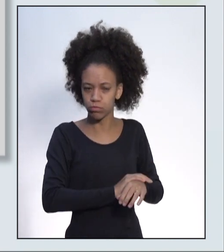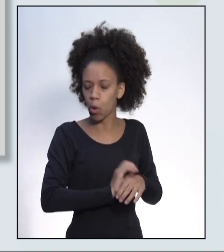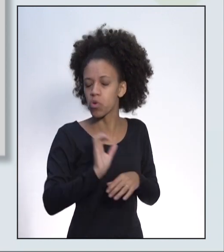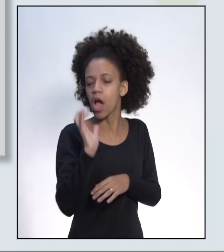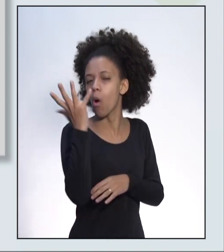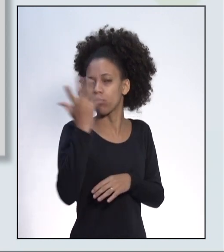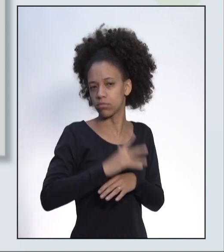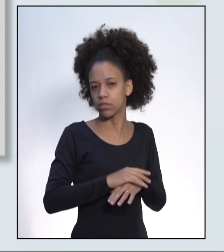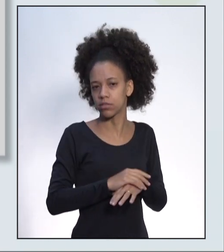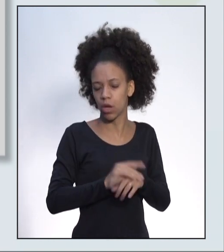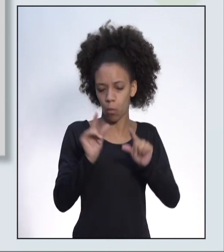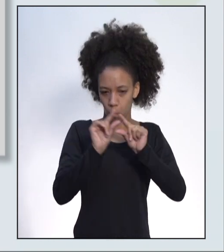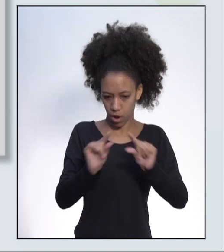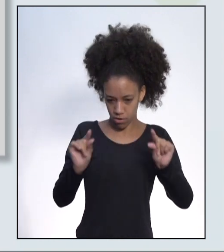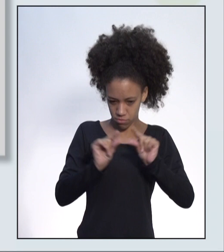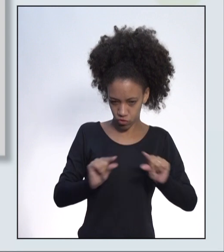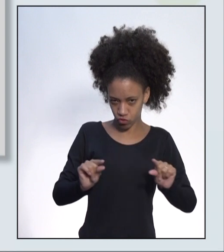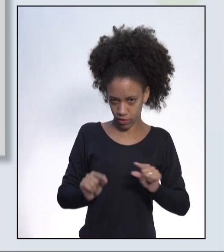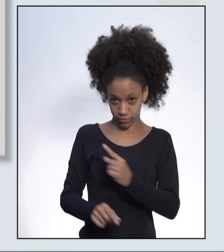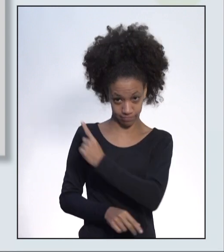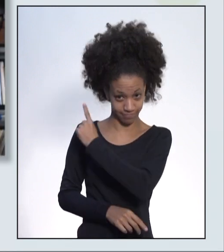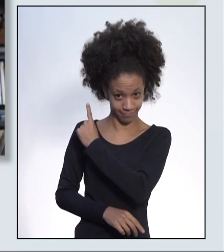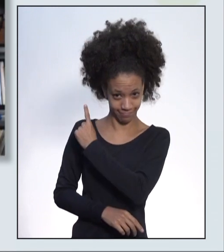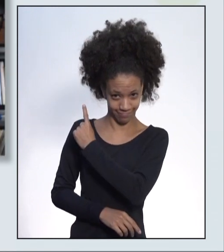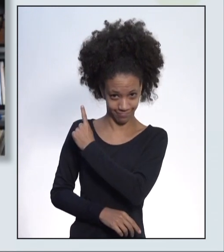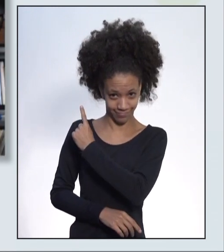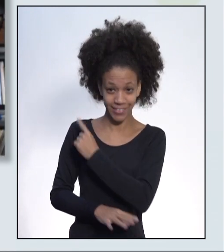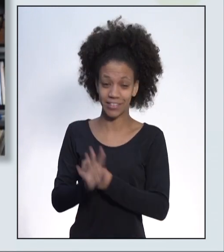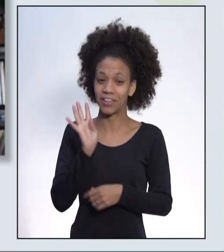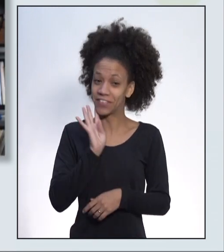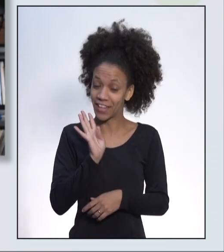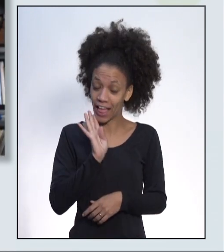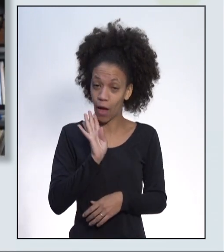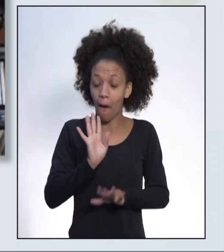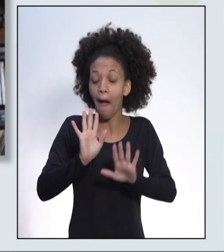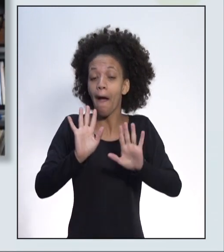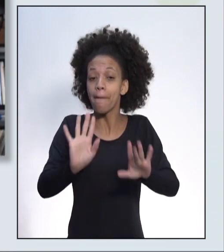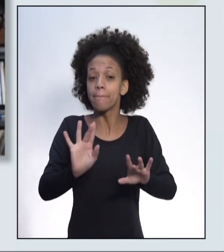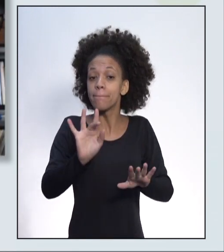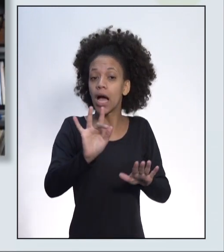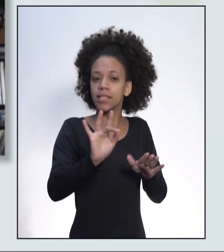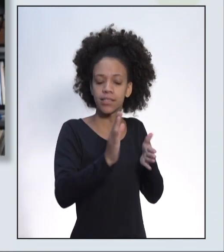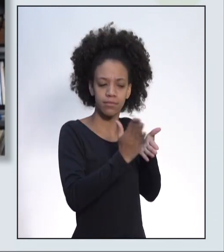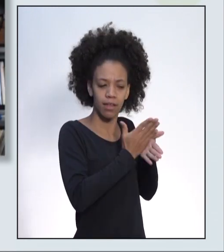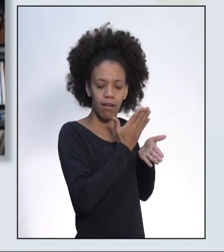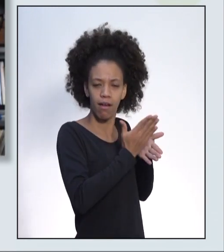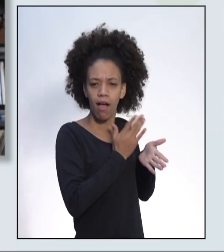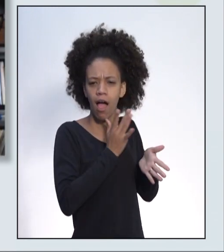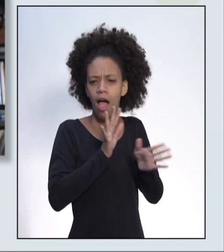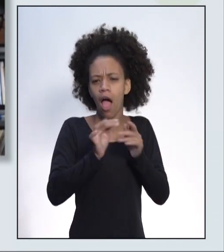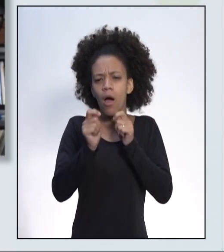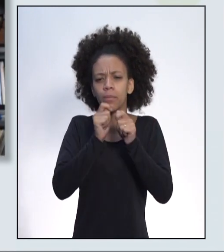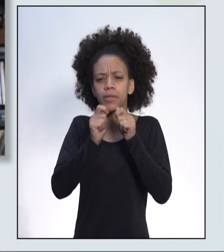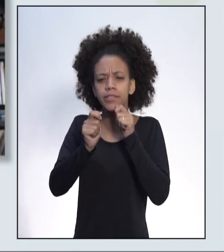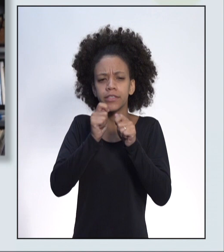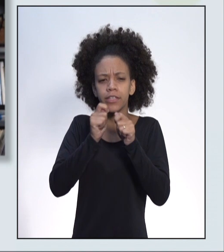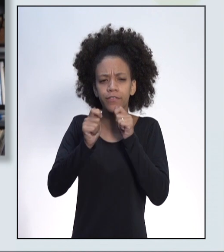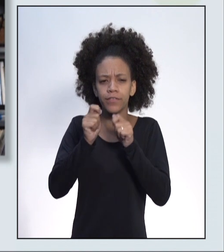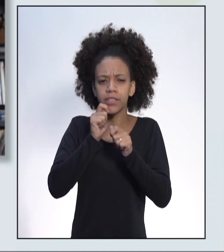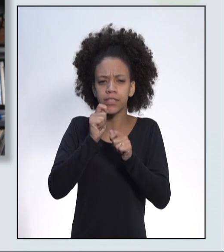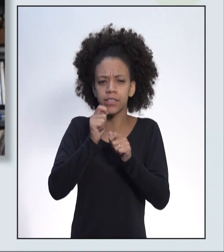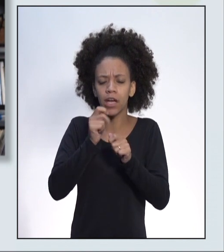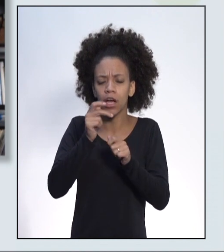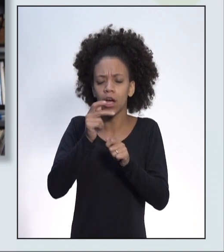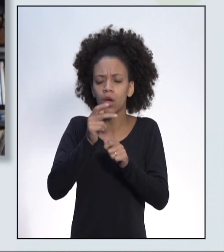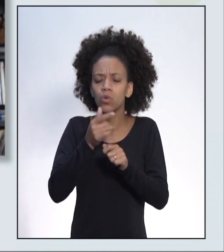com essas legendas. Ficou muito legal. Já essa matéria aqui era uma entrevista com o chefe que trabalhou lá